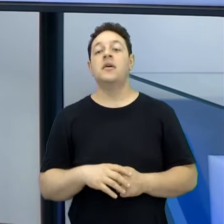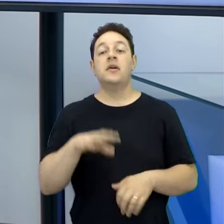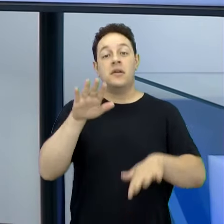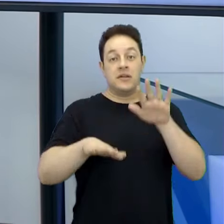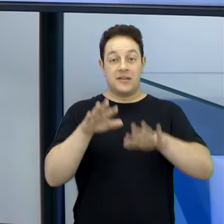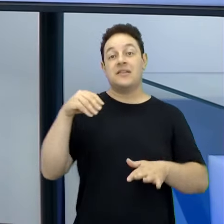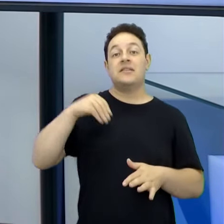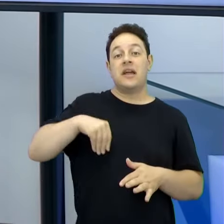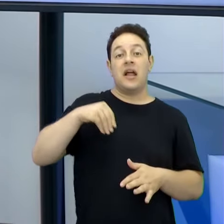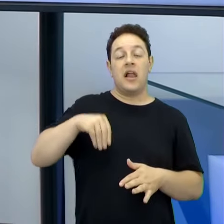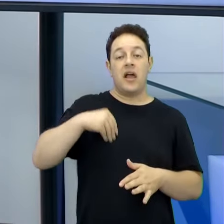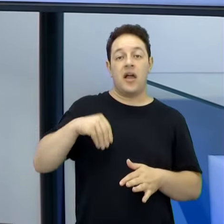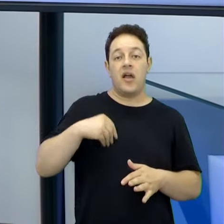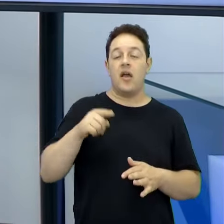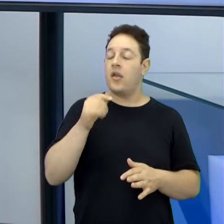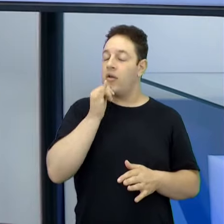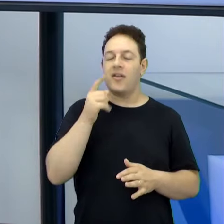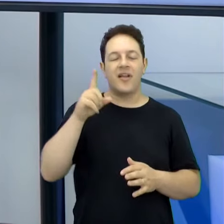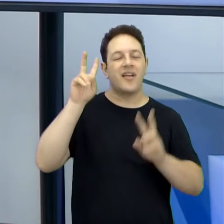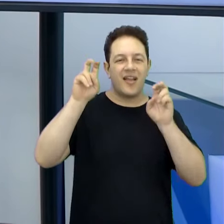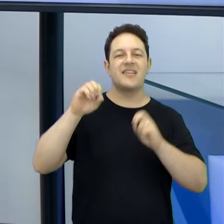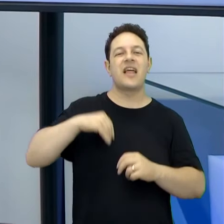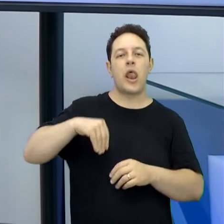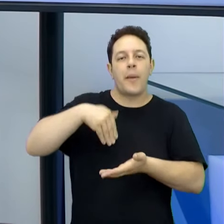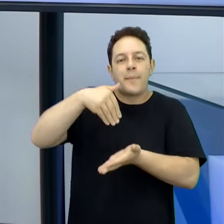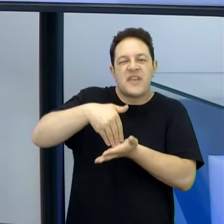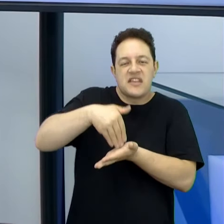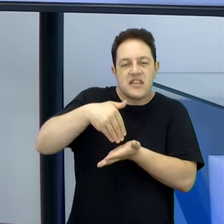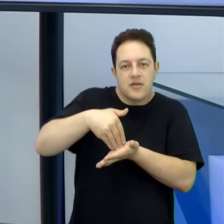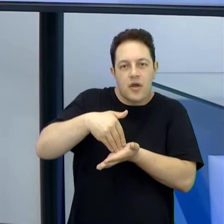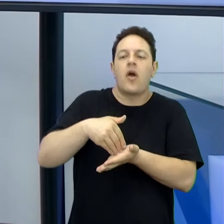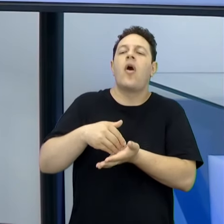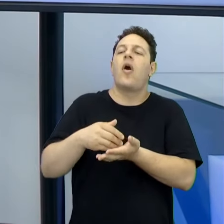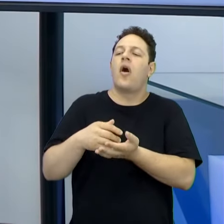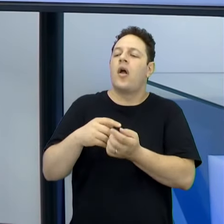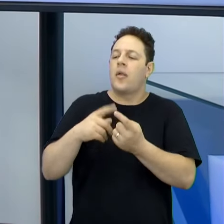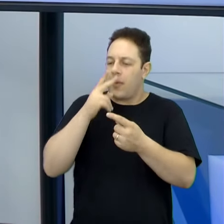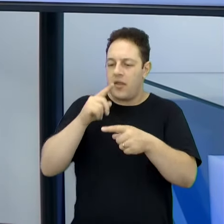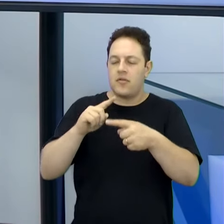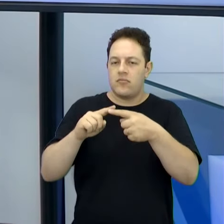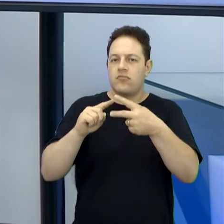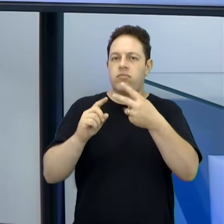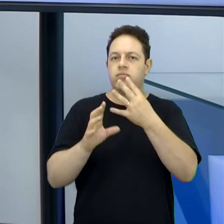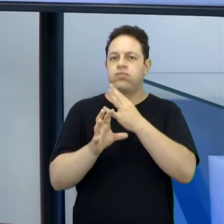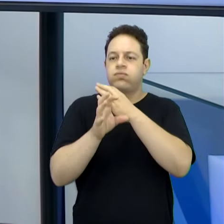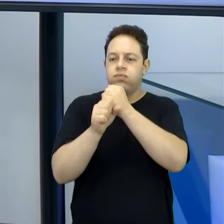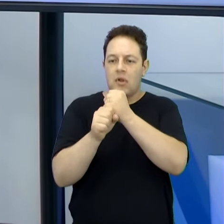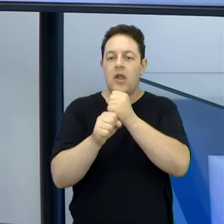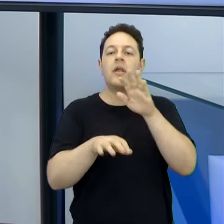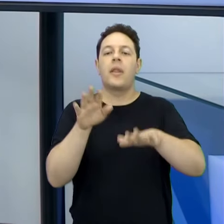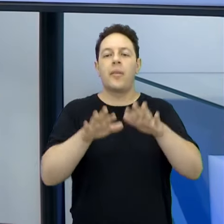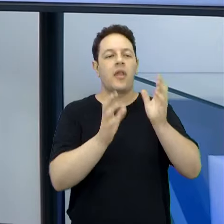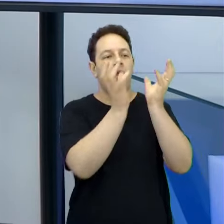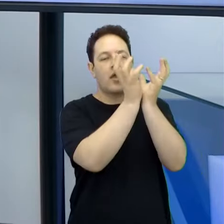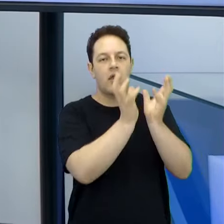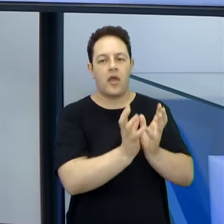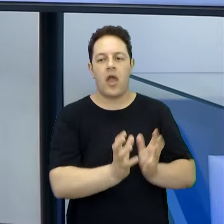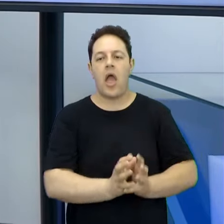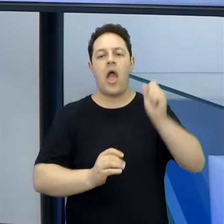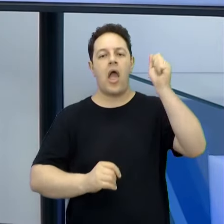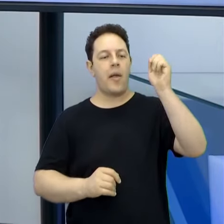de salários mínimos que a gente ganha, a gente está aí em alguma classe social aí, em alguma